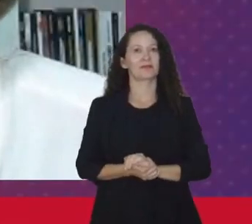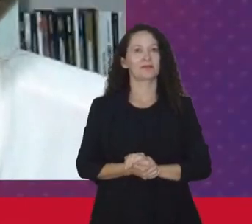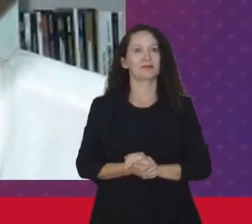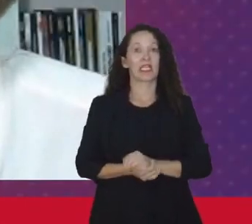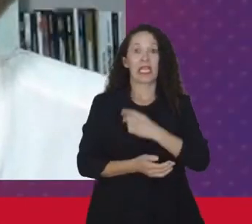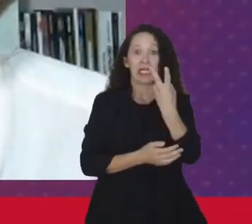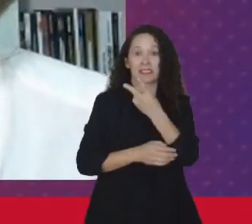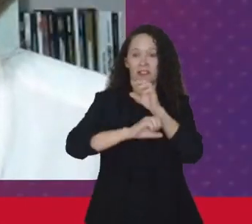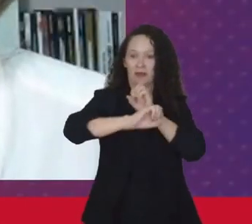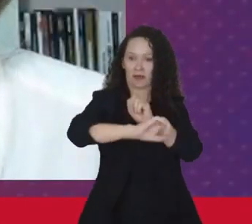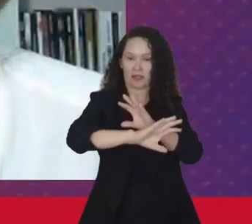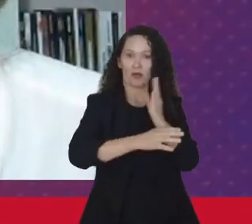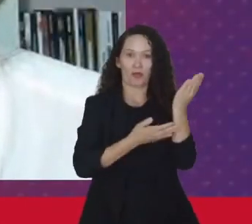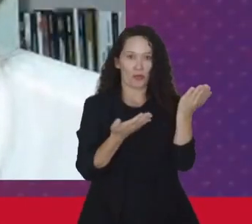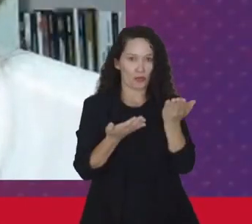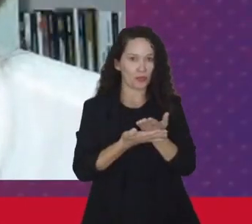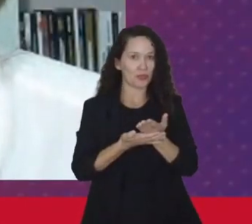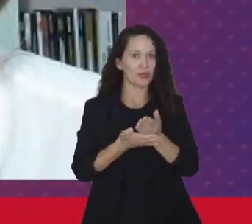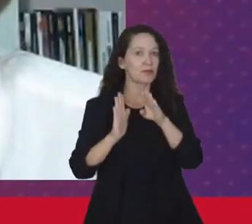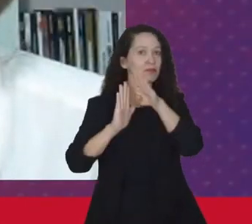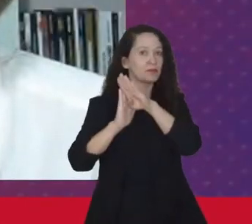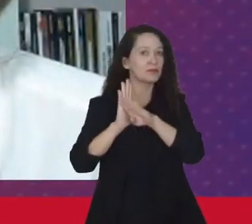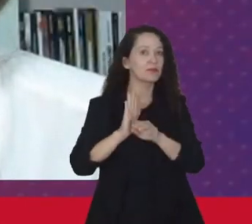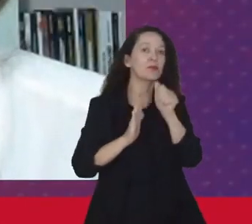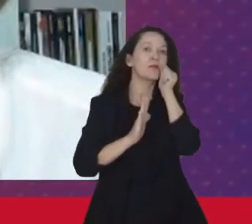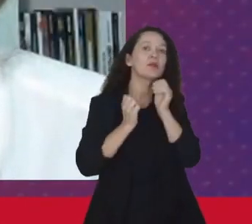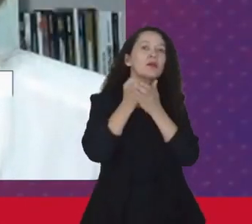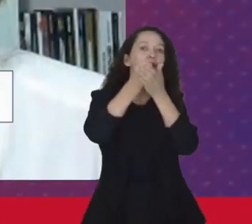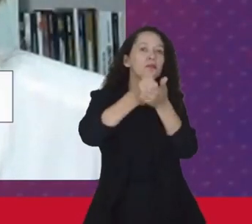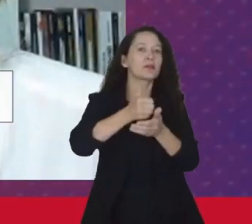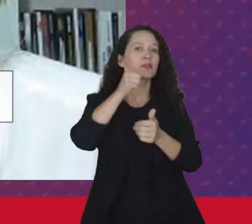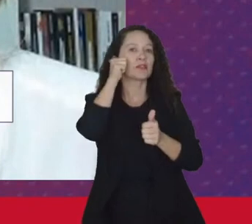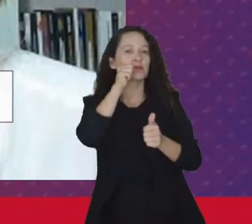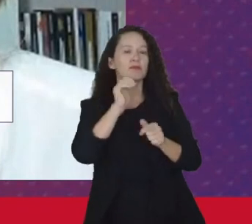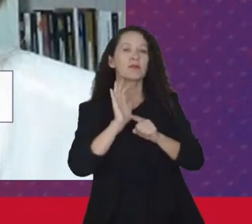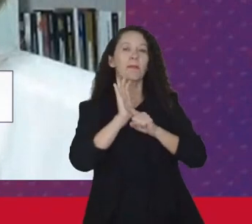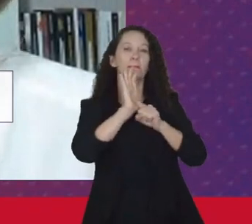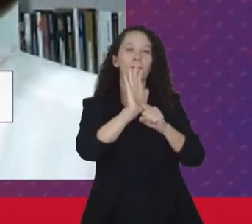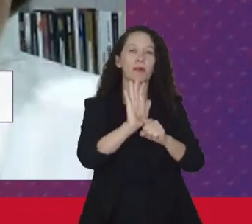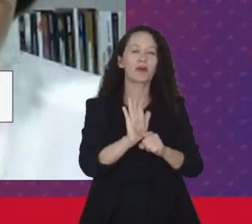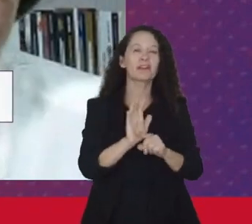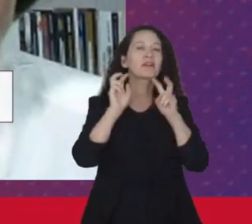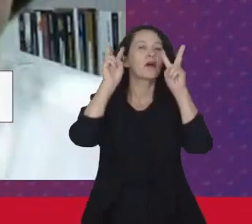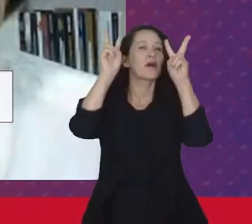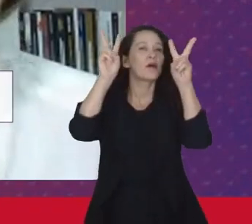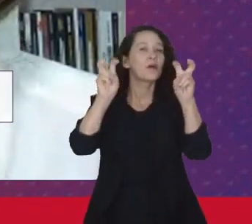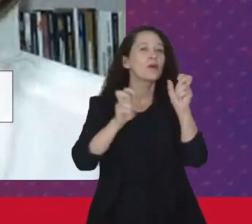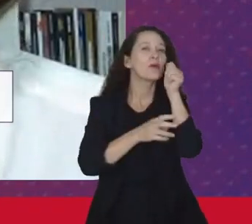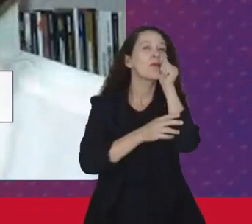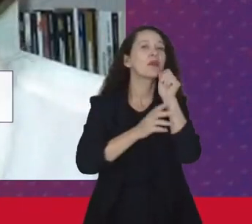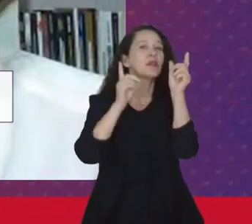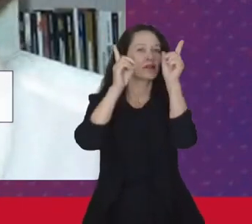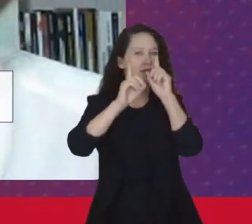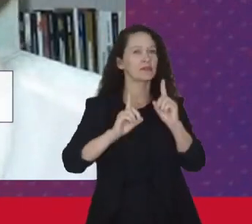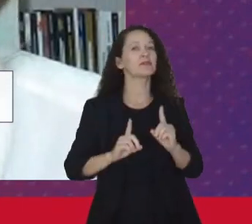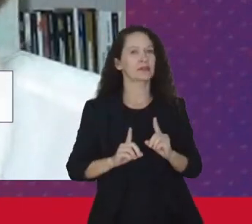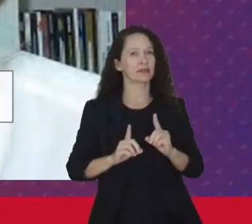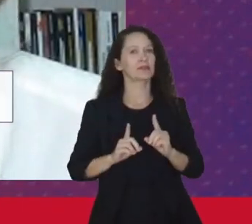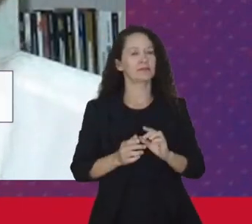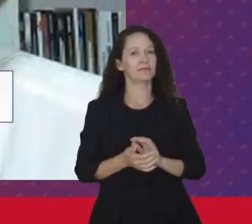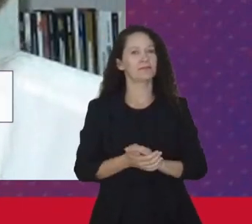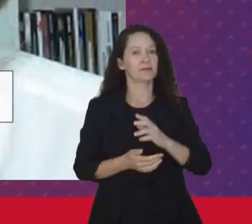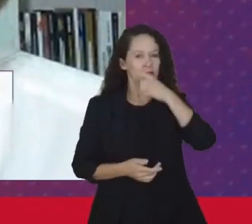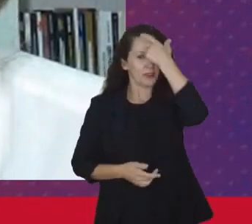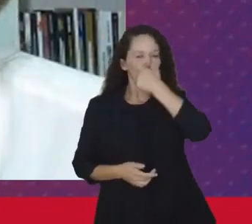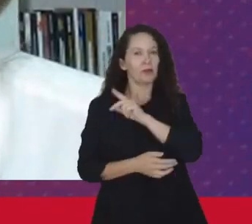Esta é a segunda aula do programa Elas por Elas, que trata da temática Mulheres com Deficiência.